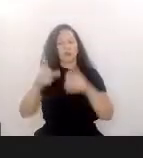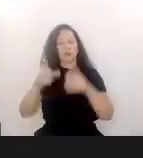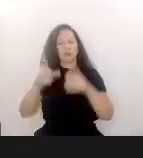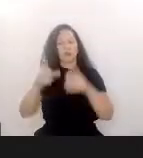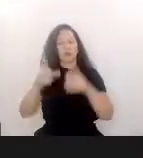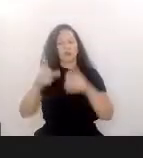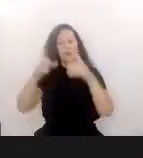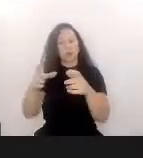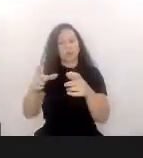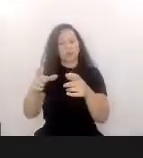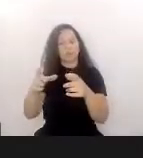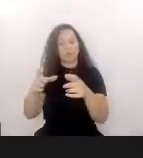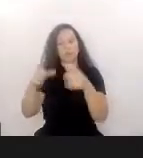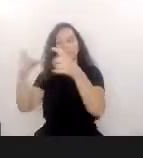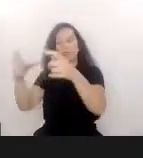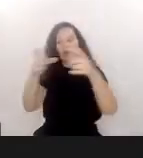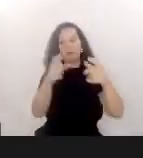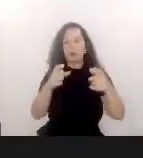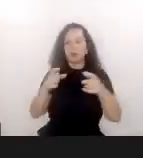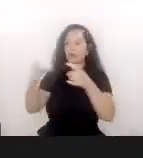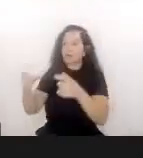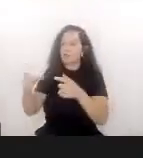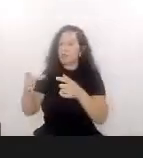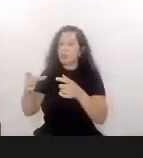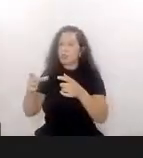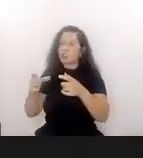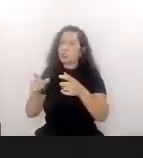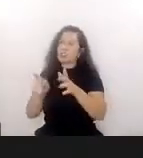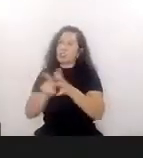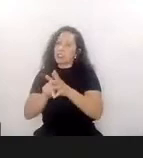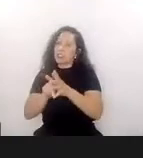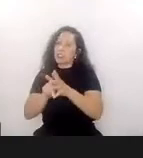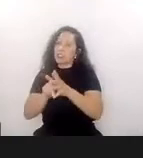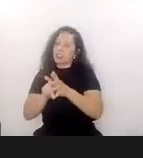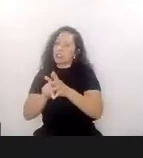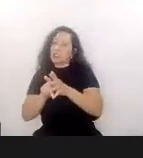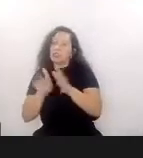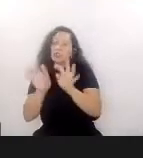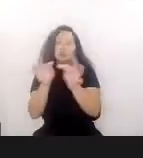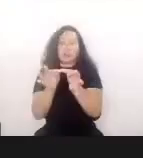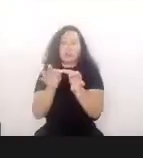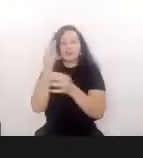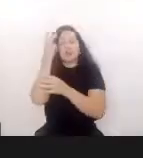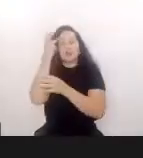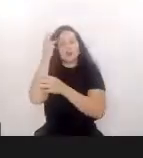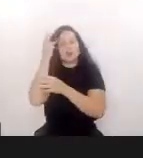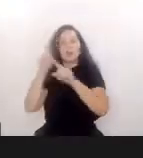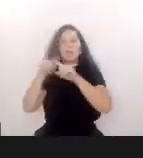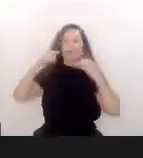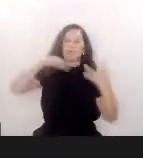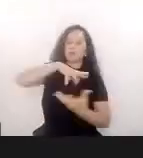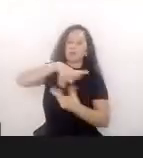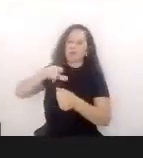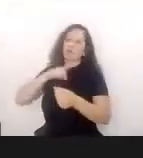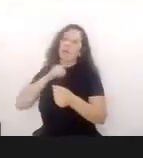comuns globais, que inclui também os oceanos, a atmosfera, os desertos, e